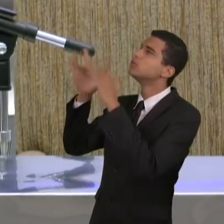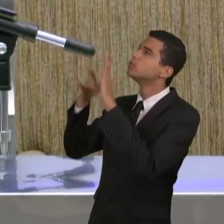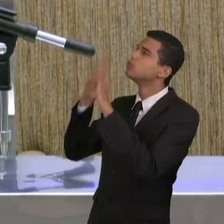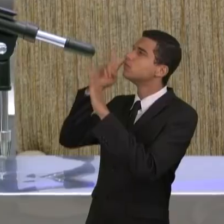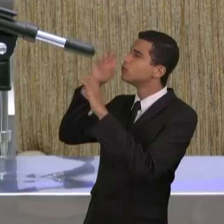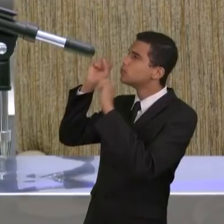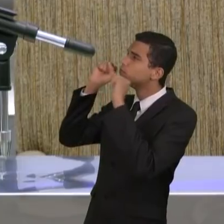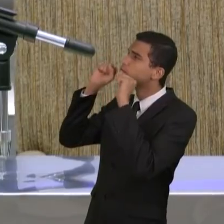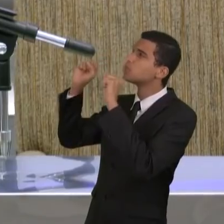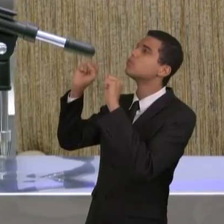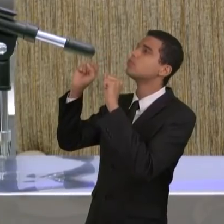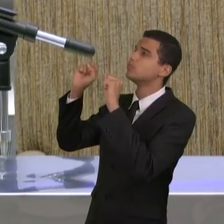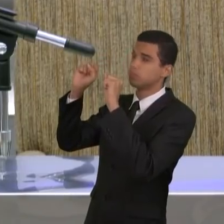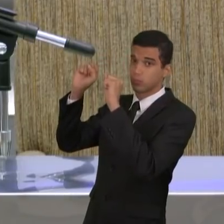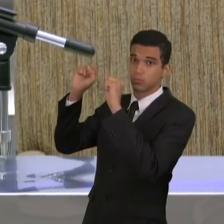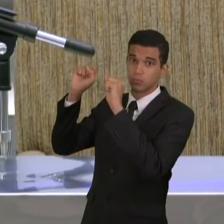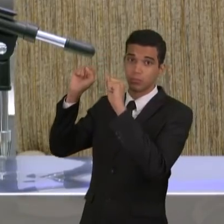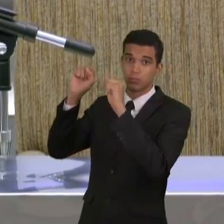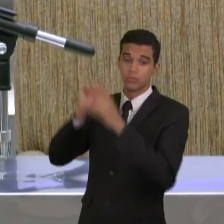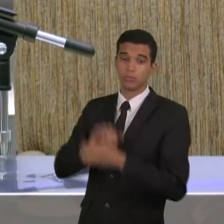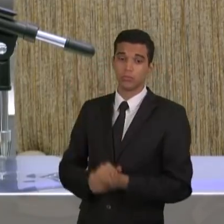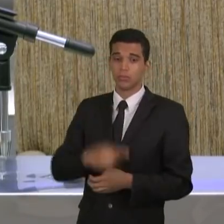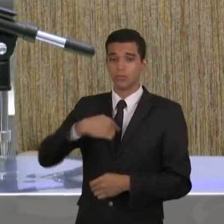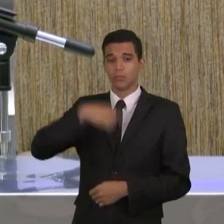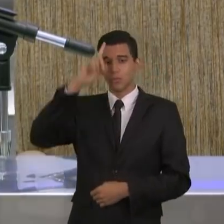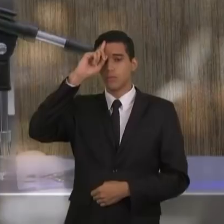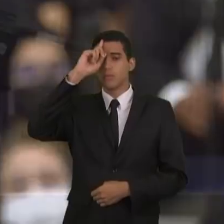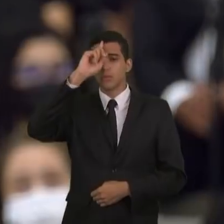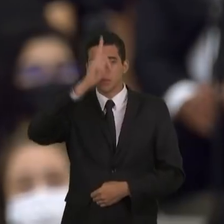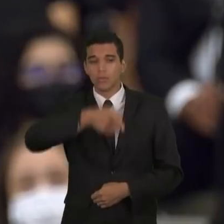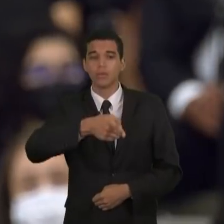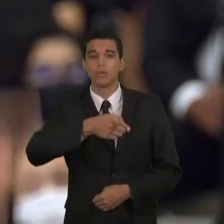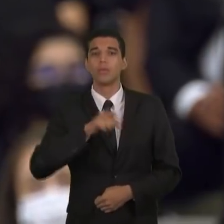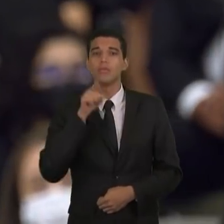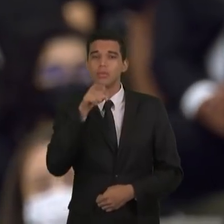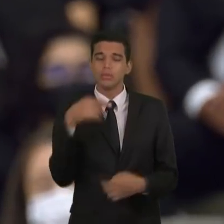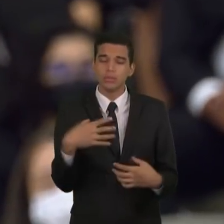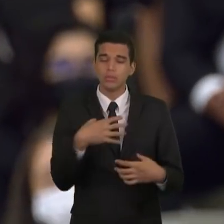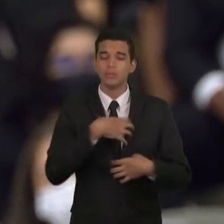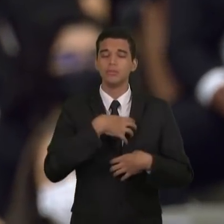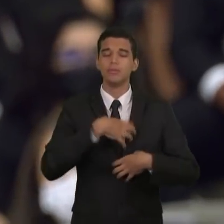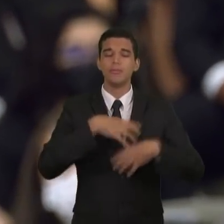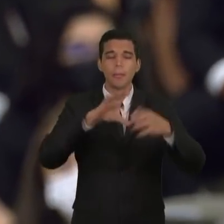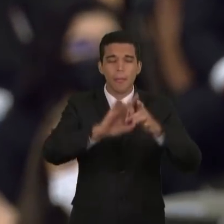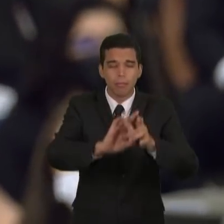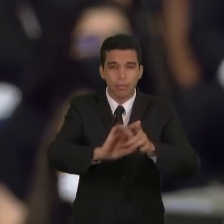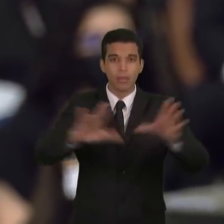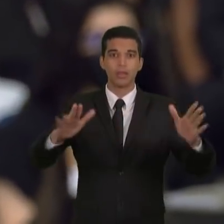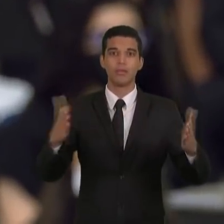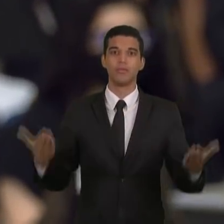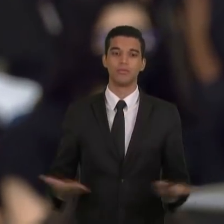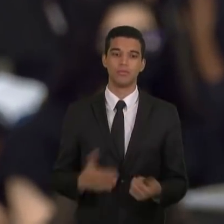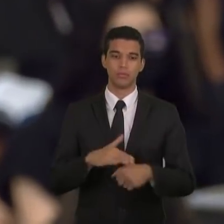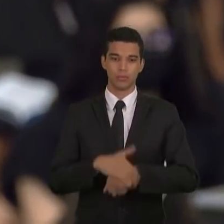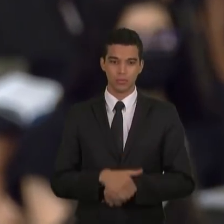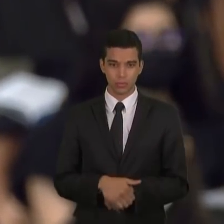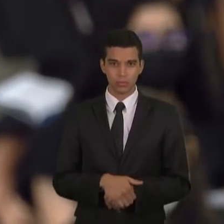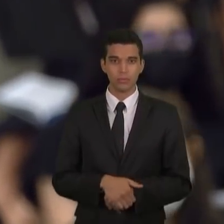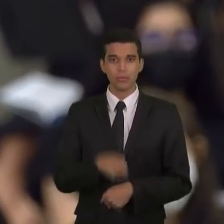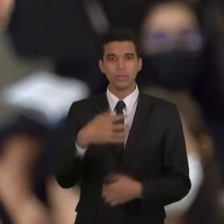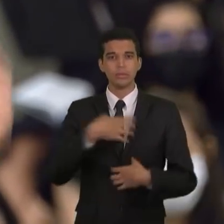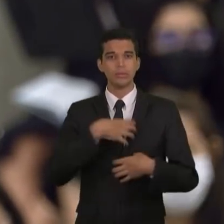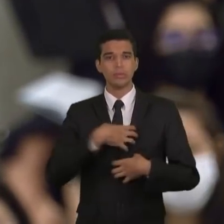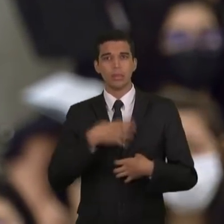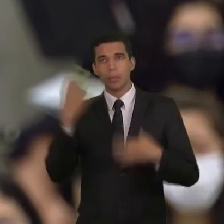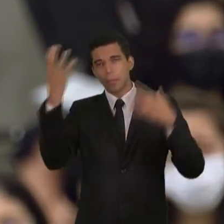do nome de Jesus que as cadeias sejam quebradas Aqui Esta noite que as correntes sejam